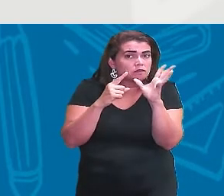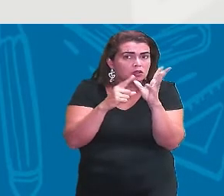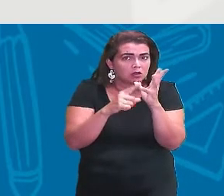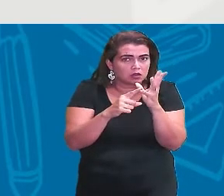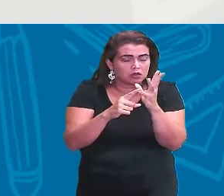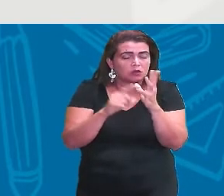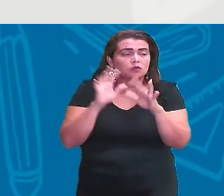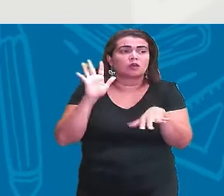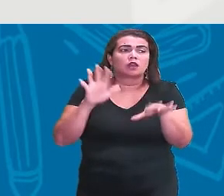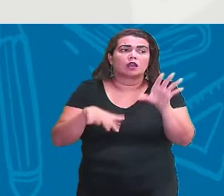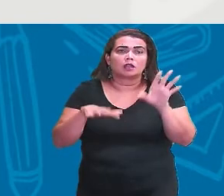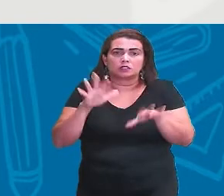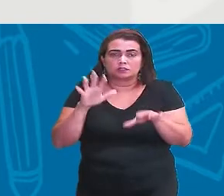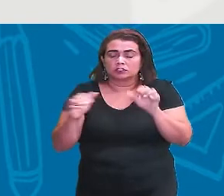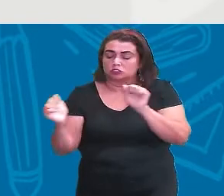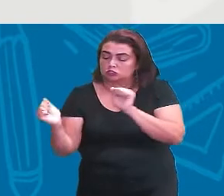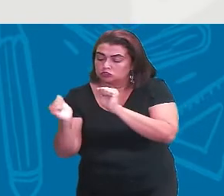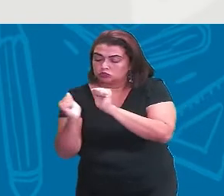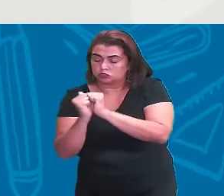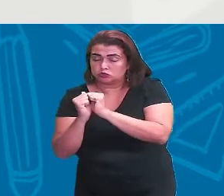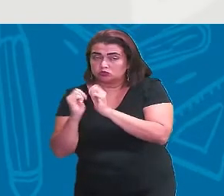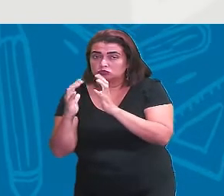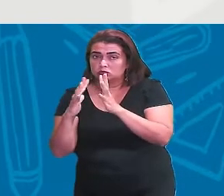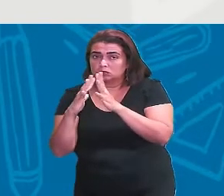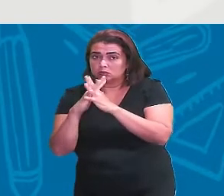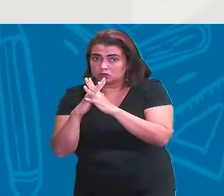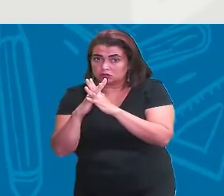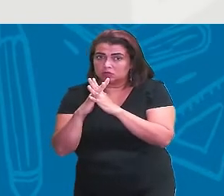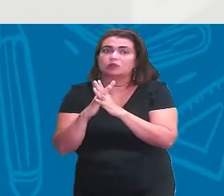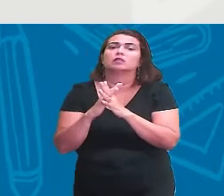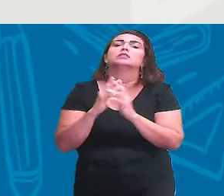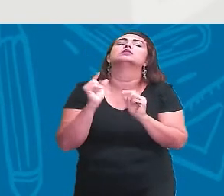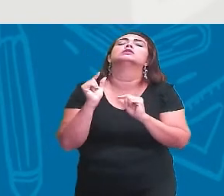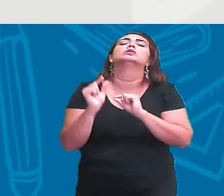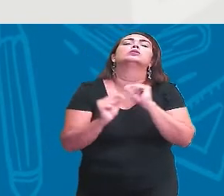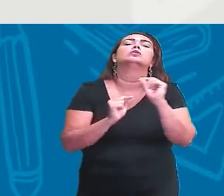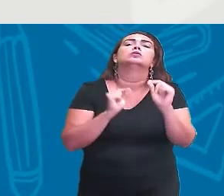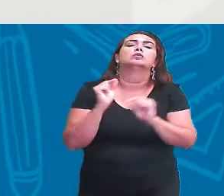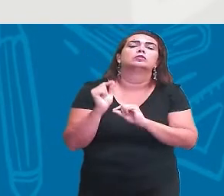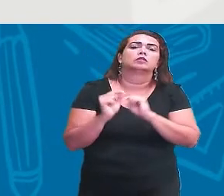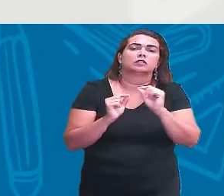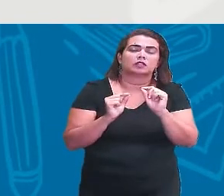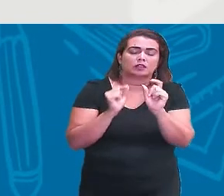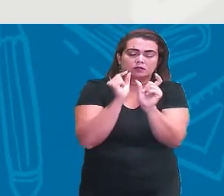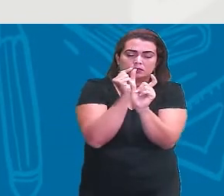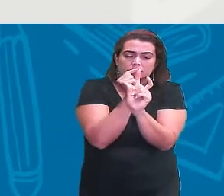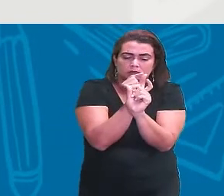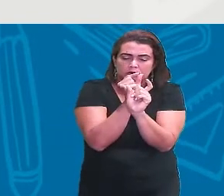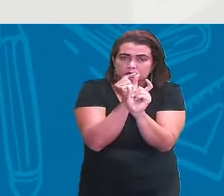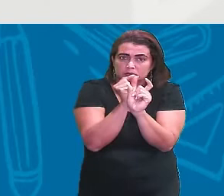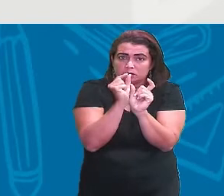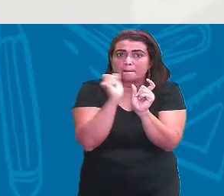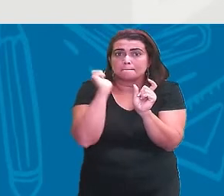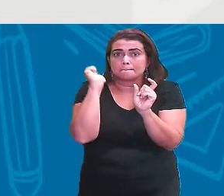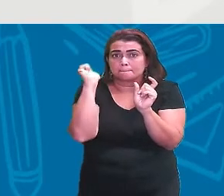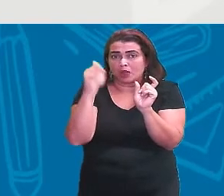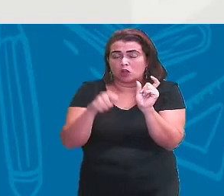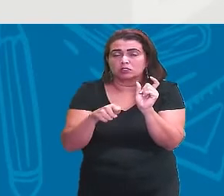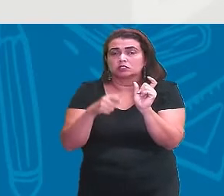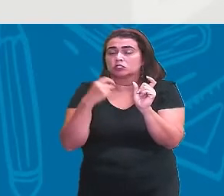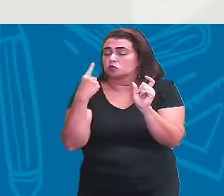vezes acompanhada de consoantes. Isso quer dizer que as sílabas, elas podem ter mais de uma